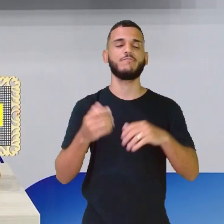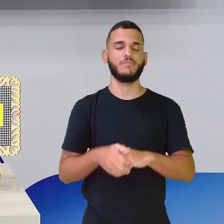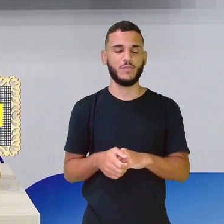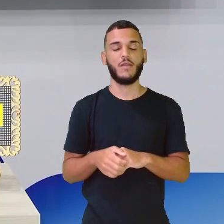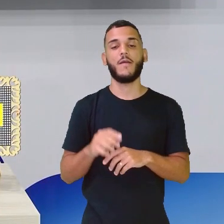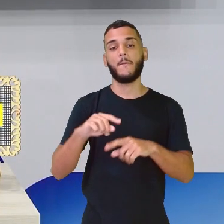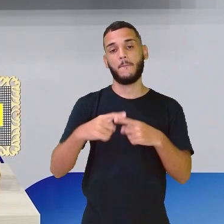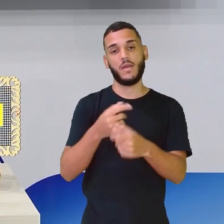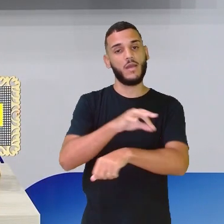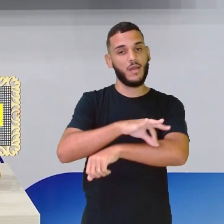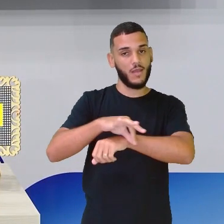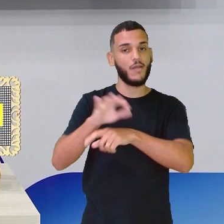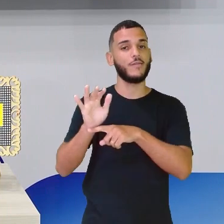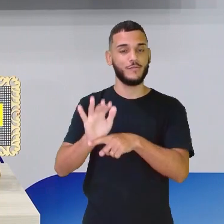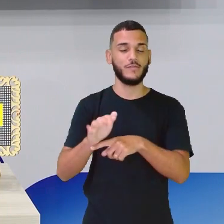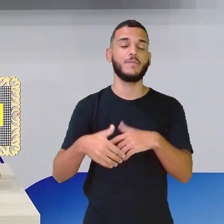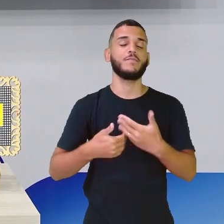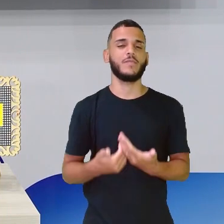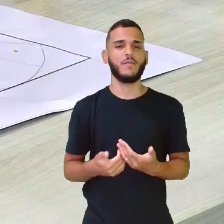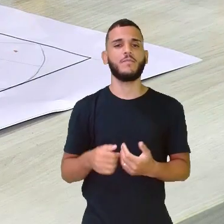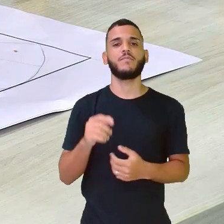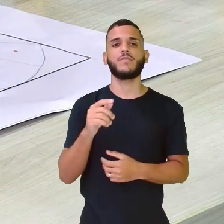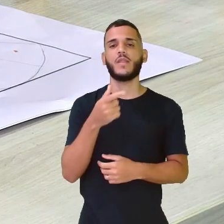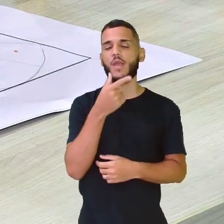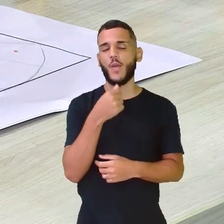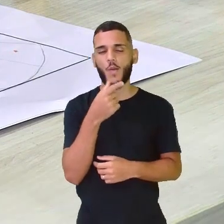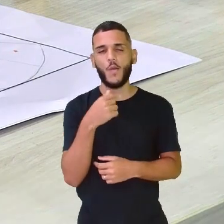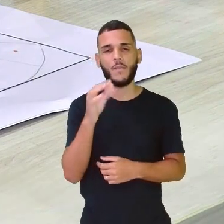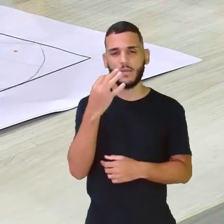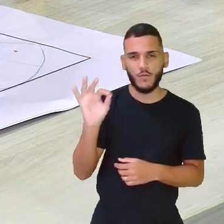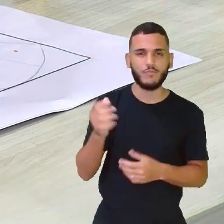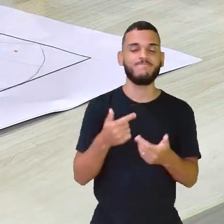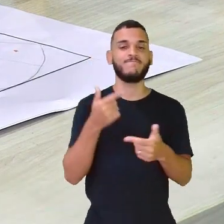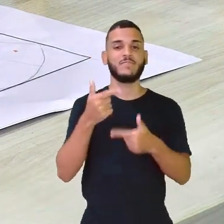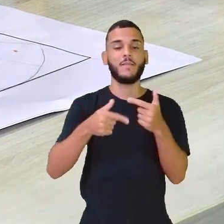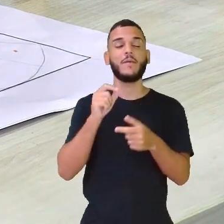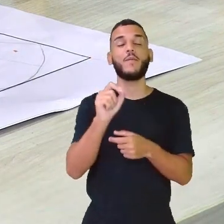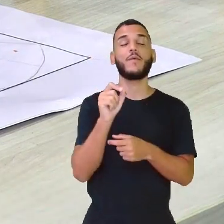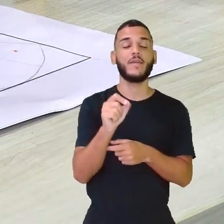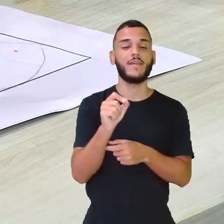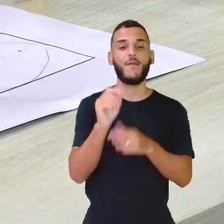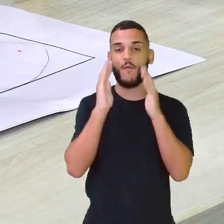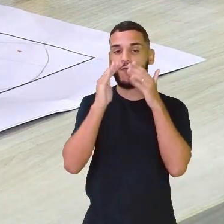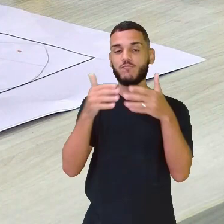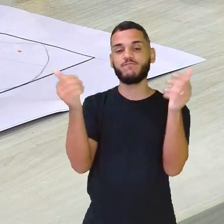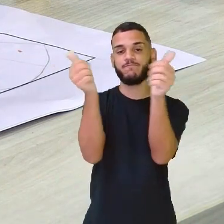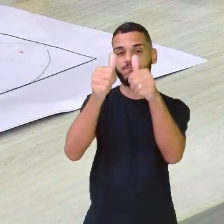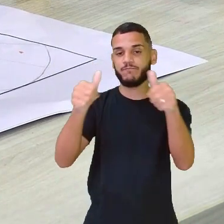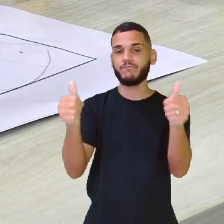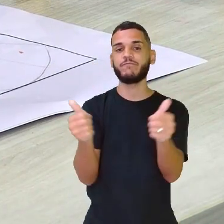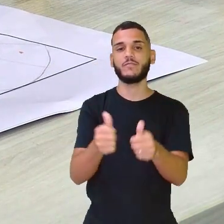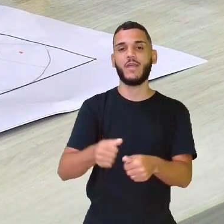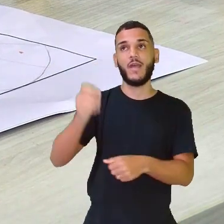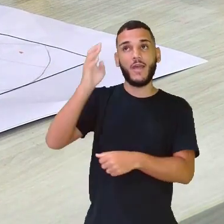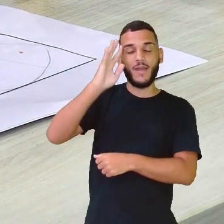pouquinho. Olha só que interessante, esse autor, ele trabalha com a arte abstrata. Trabalhava,